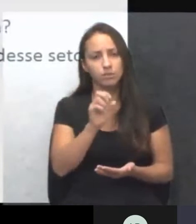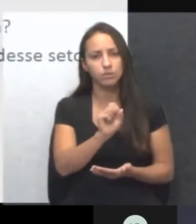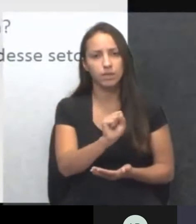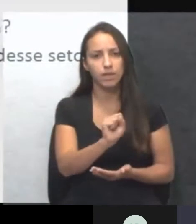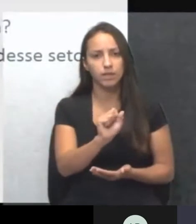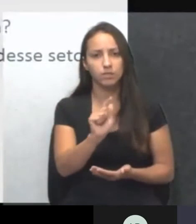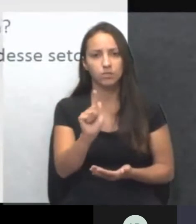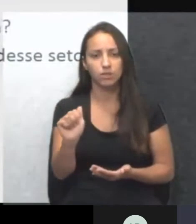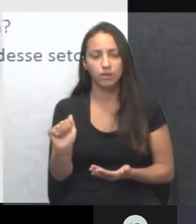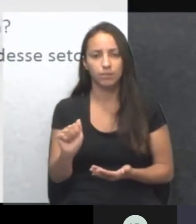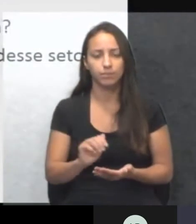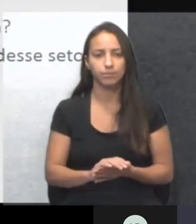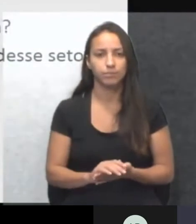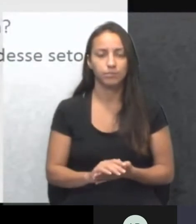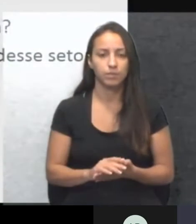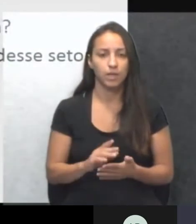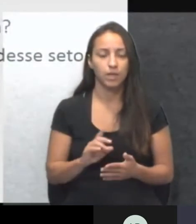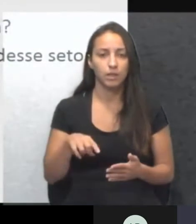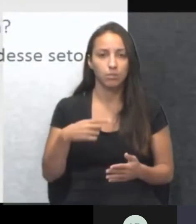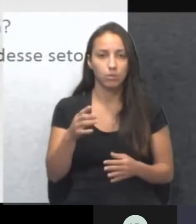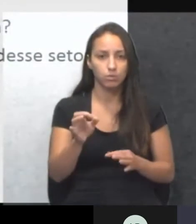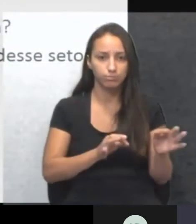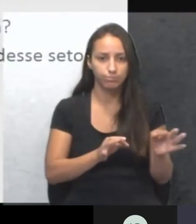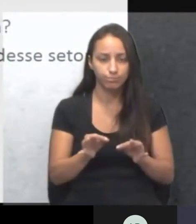SGA. Após projetar o setor de